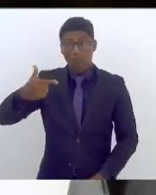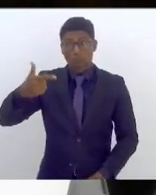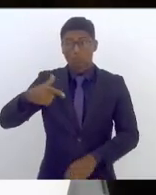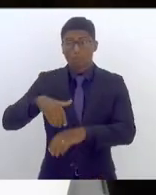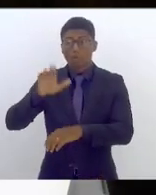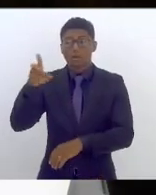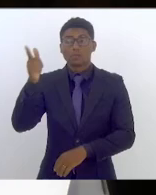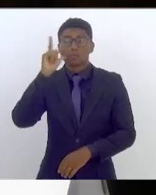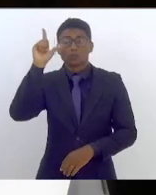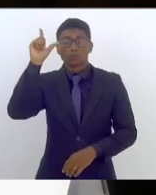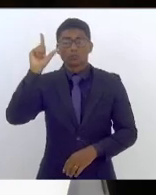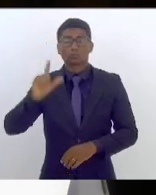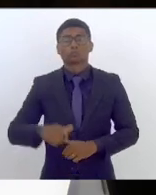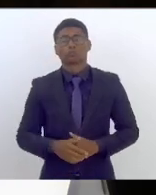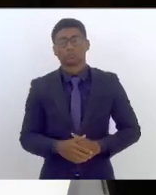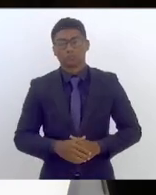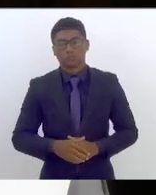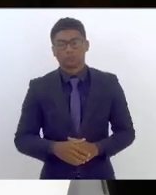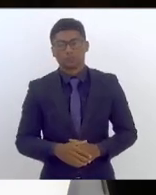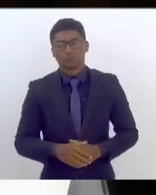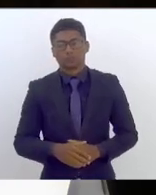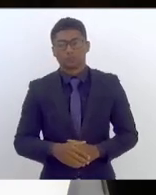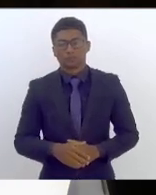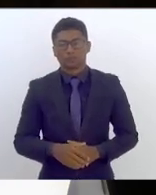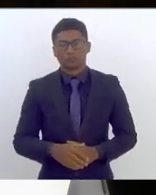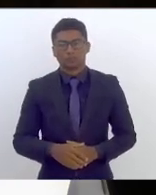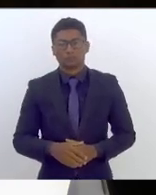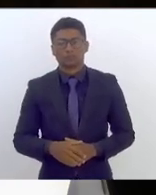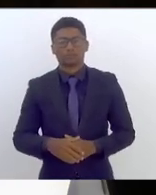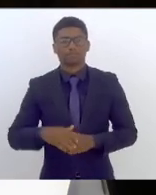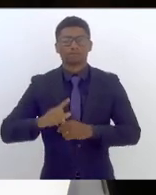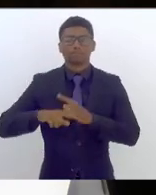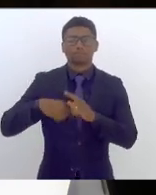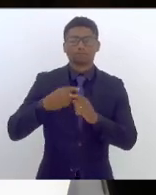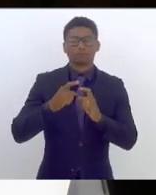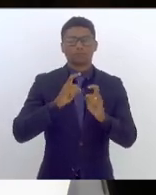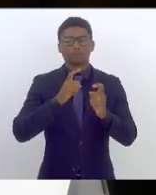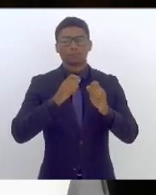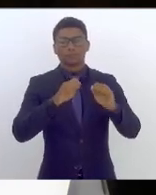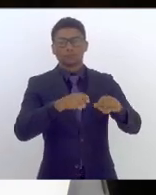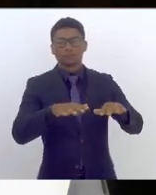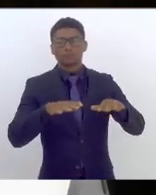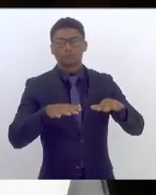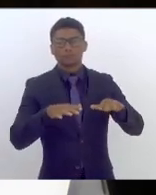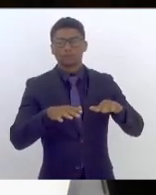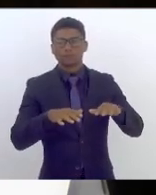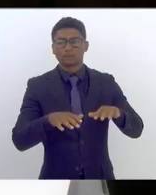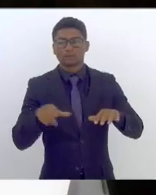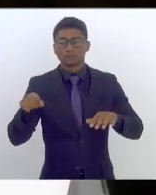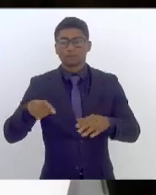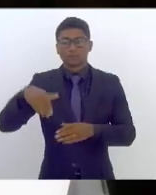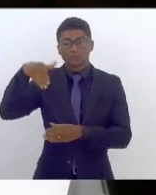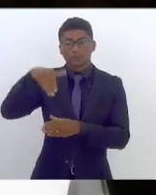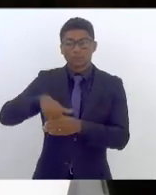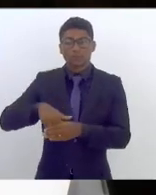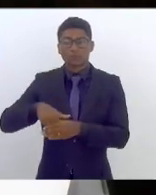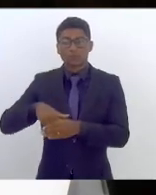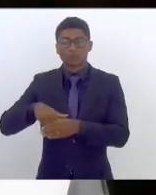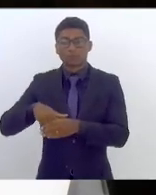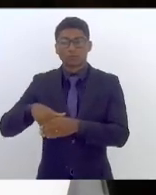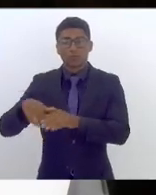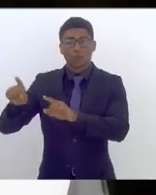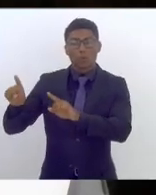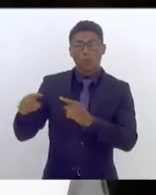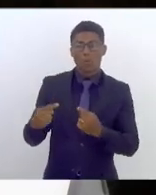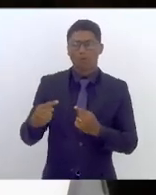ele falou assim uma mais votado lá no primeiro segundo sessão ele voltou contra mim quer dizer eu achei isso